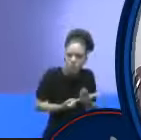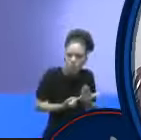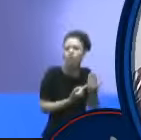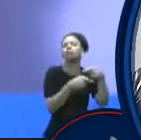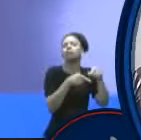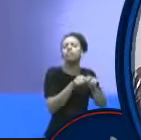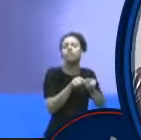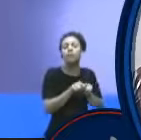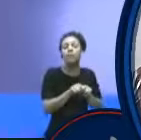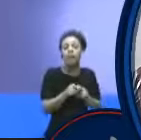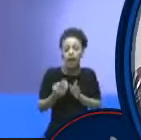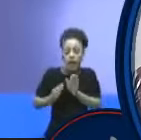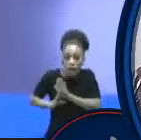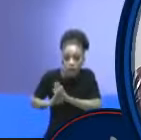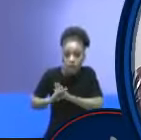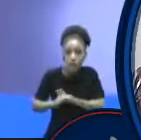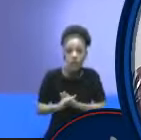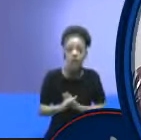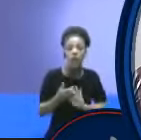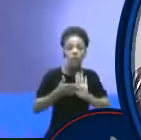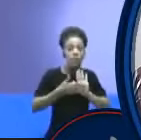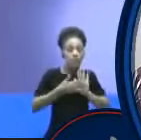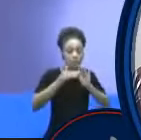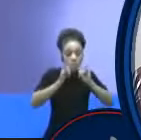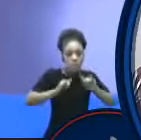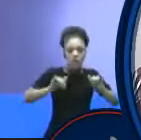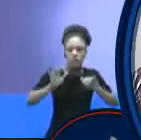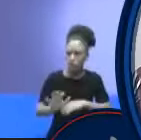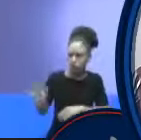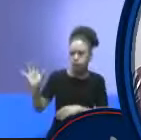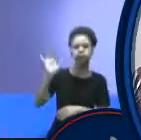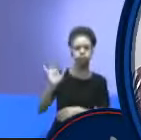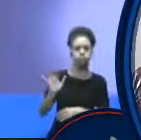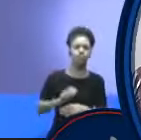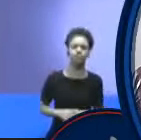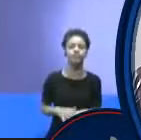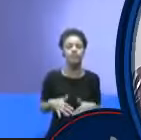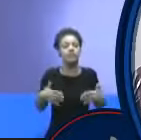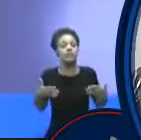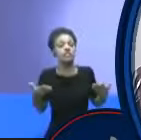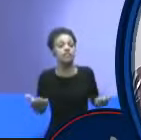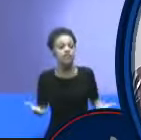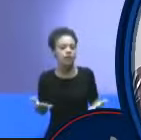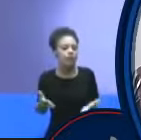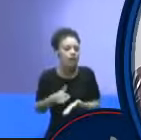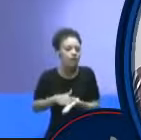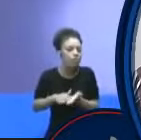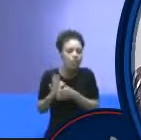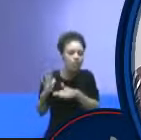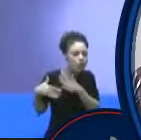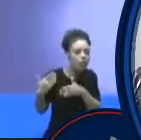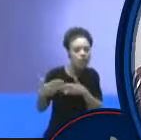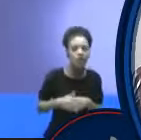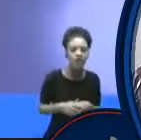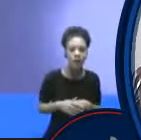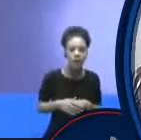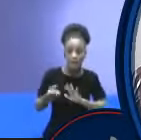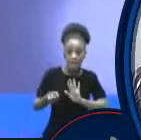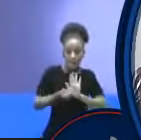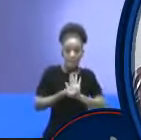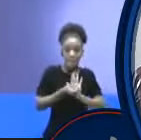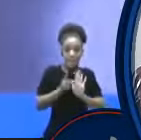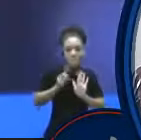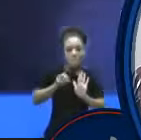tecnologia e avanço em ganho de market share regionalmente. Então, sem mais delongas, Ponto Frio agora